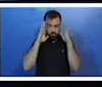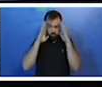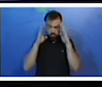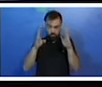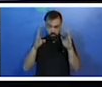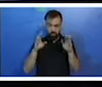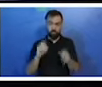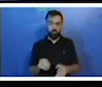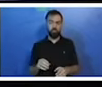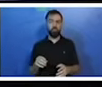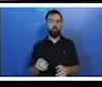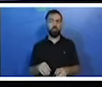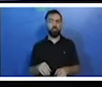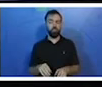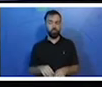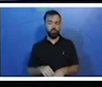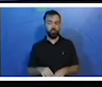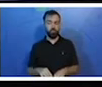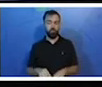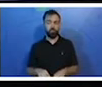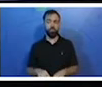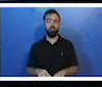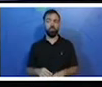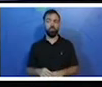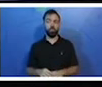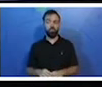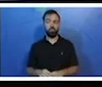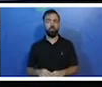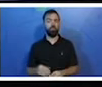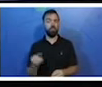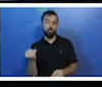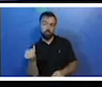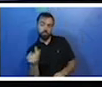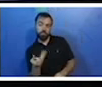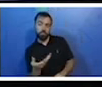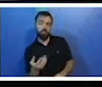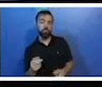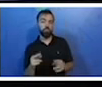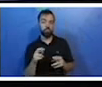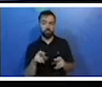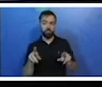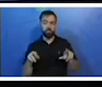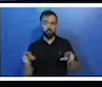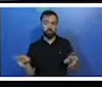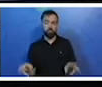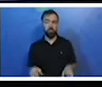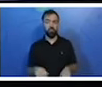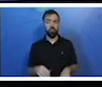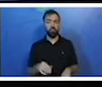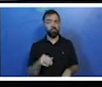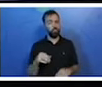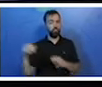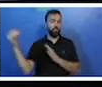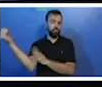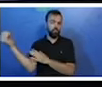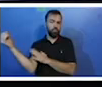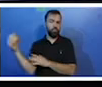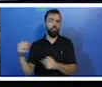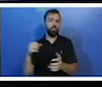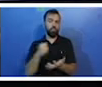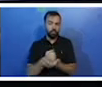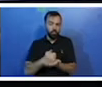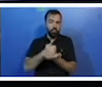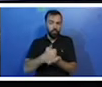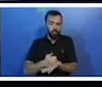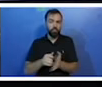psíquico, equilíbrio mental e físico. Além de habilidades e capacidades como agilidade, força,